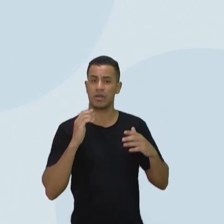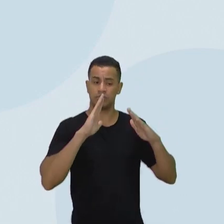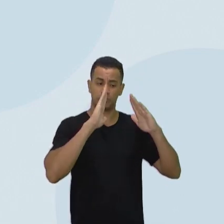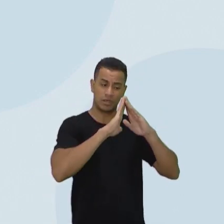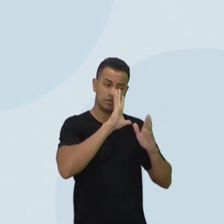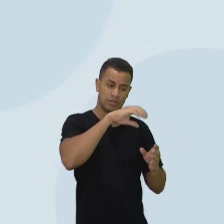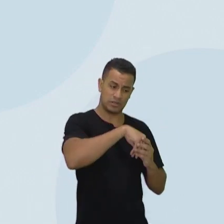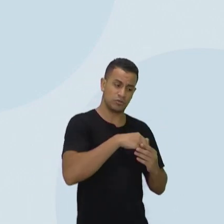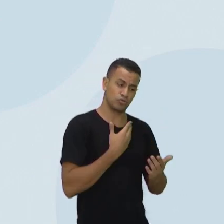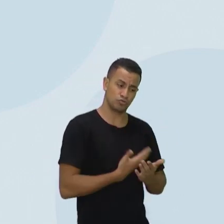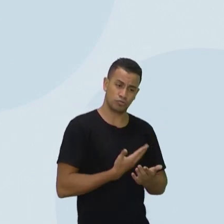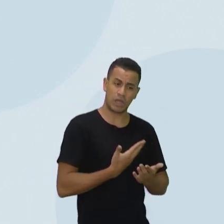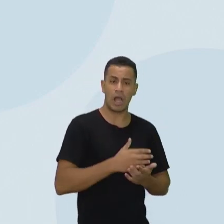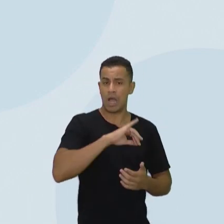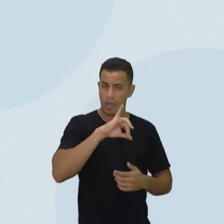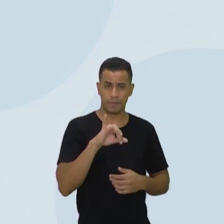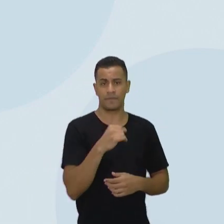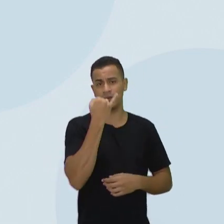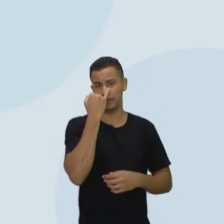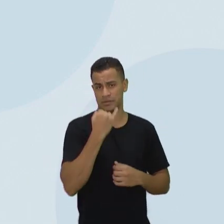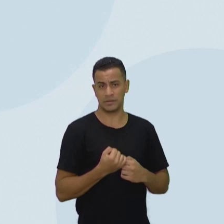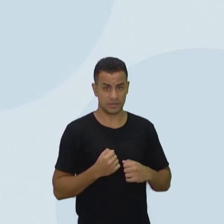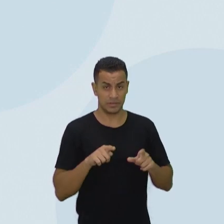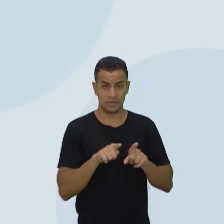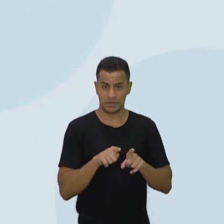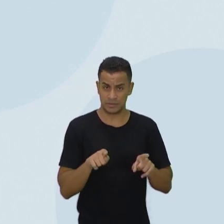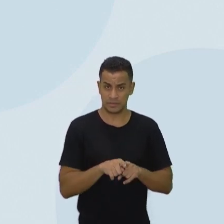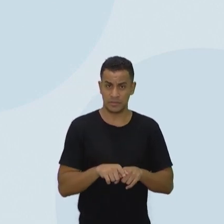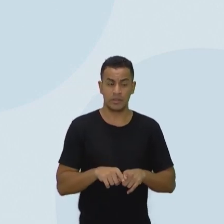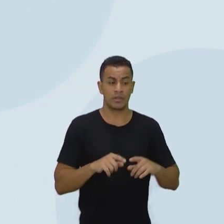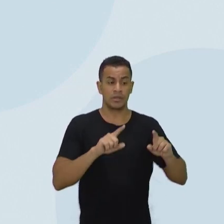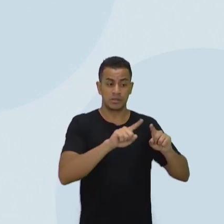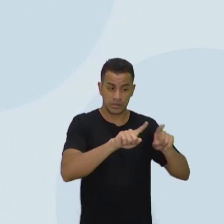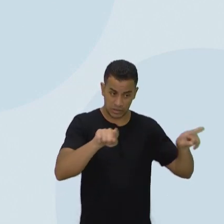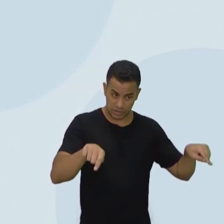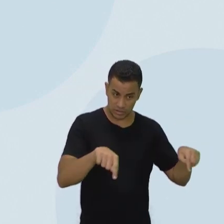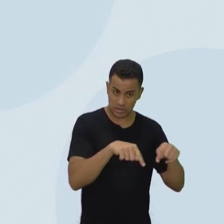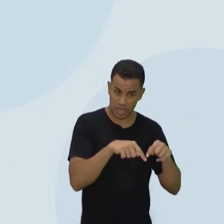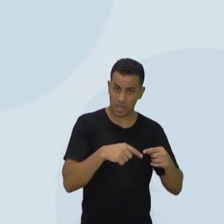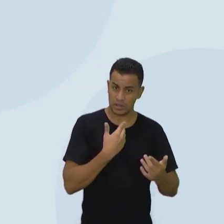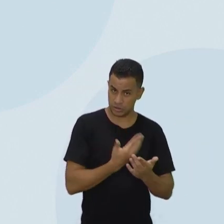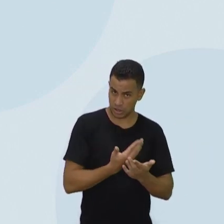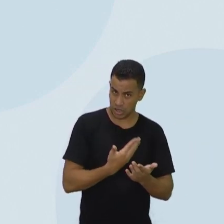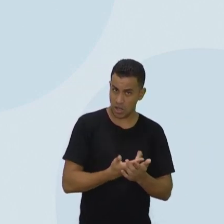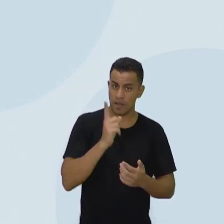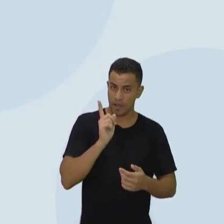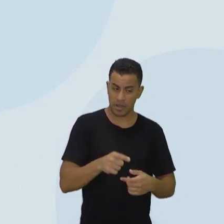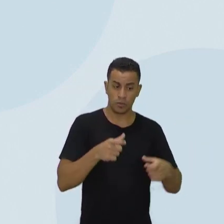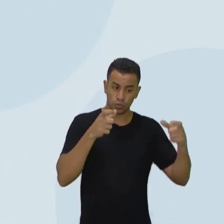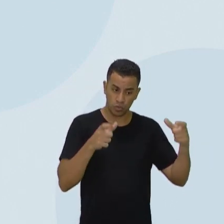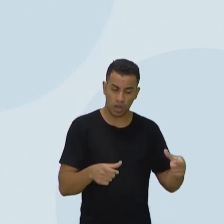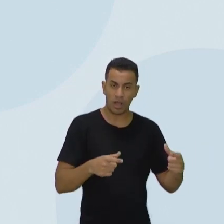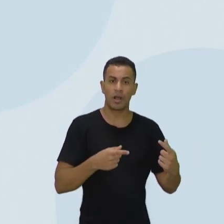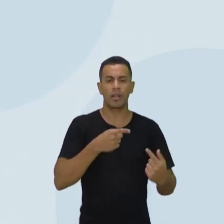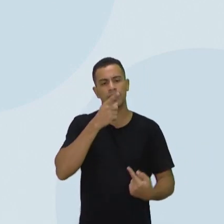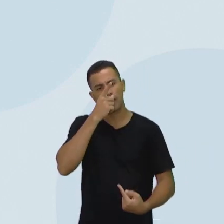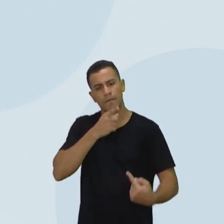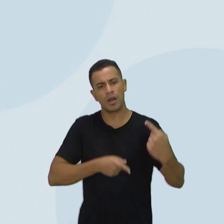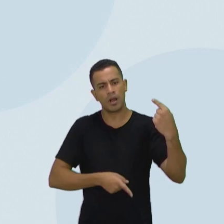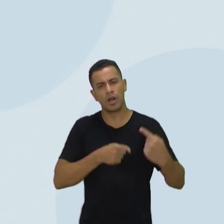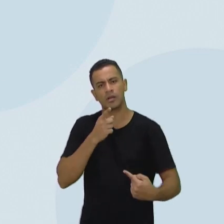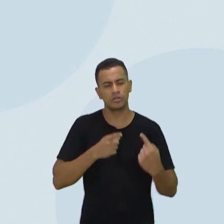estiver, tá? E a sala de aula, né, caso físico da escola, ela vai ser um espaço de debate, de construção de conhecimento,